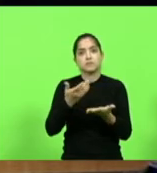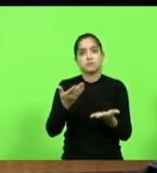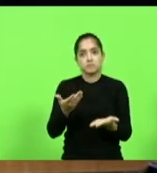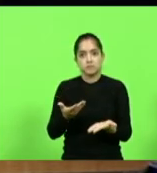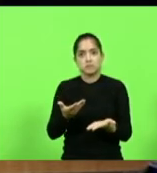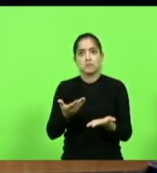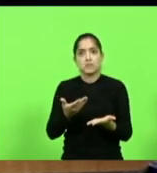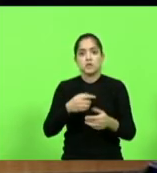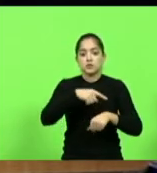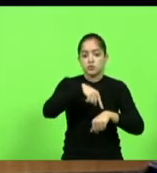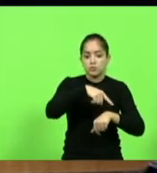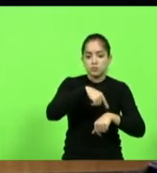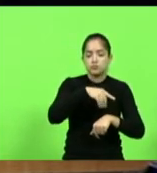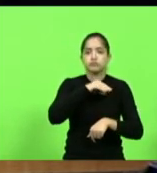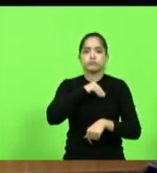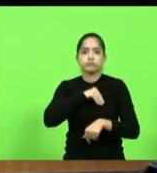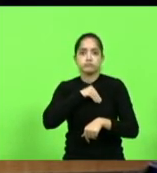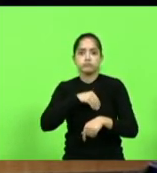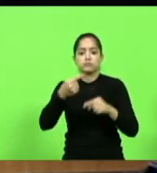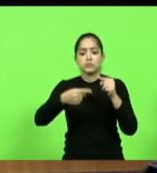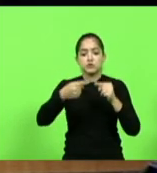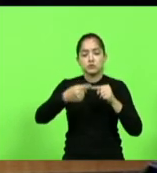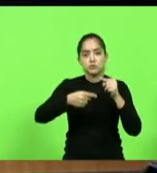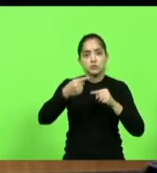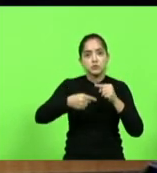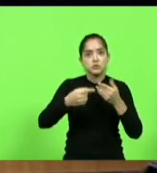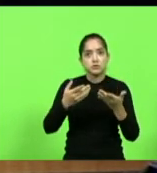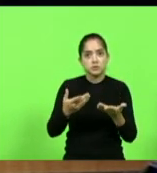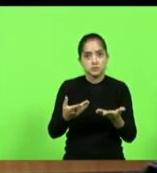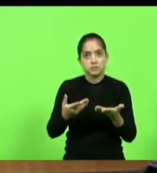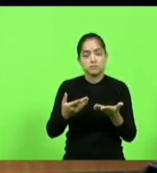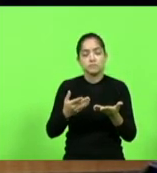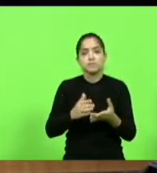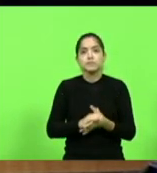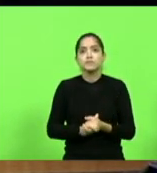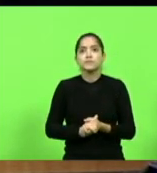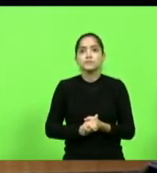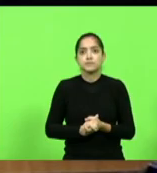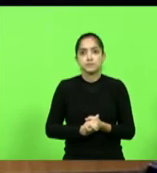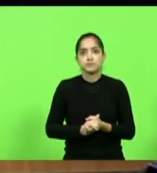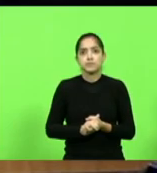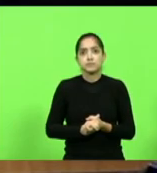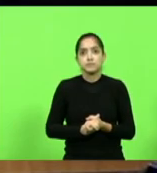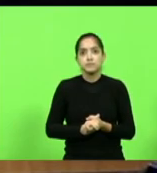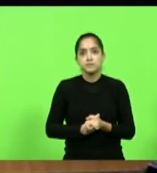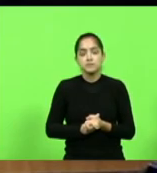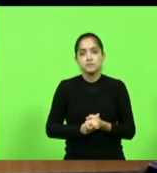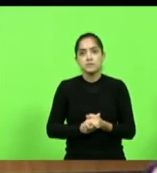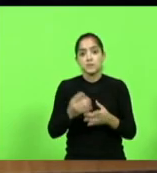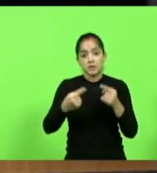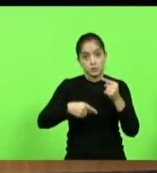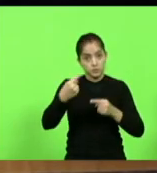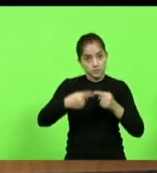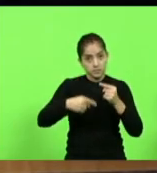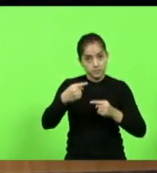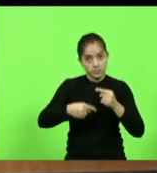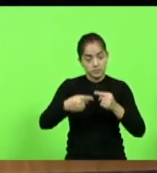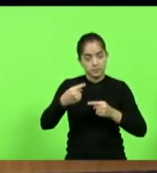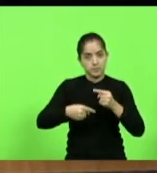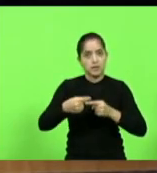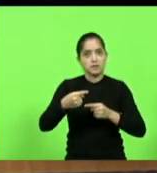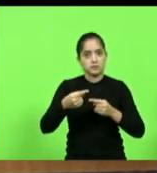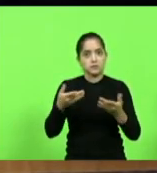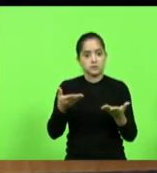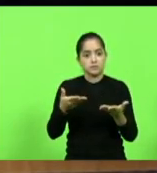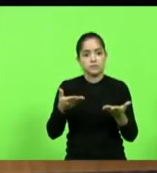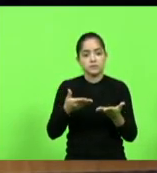os seus honorários, discutir os seus honorários, estão cerceando o debate no tribunal. E, por